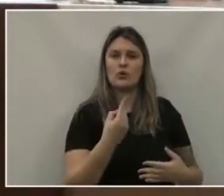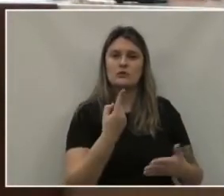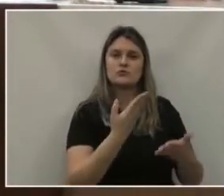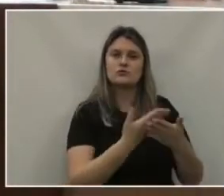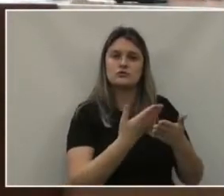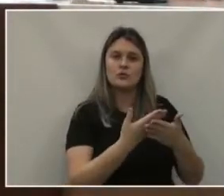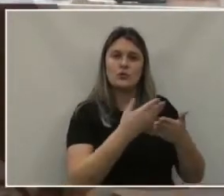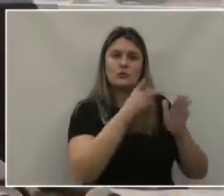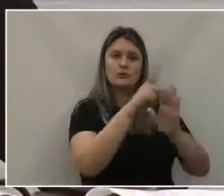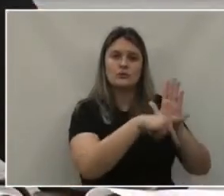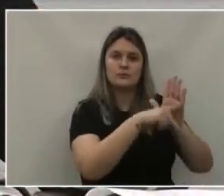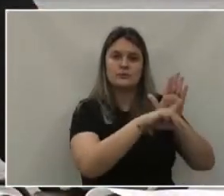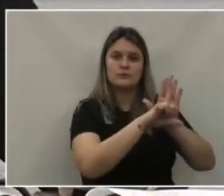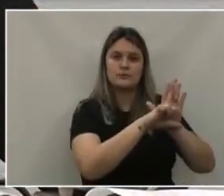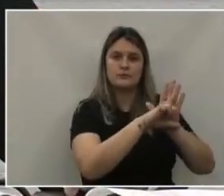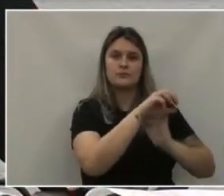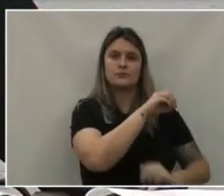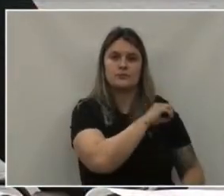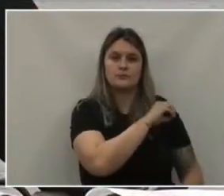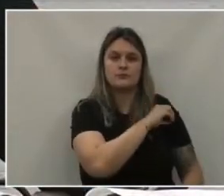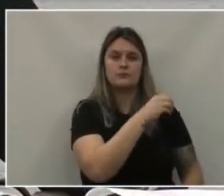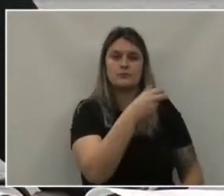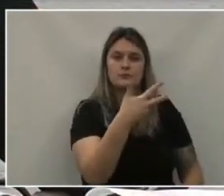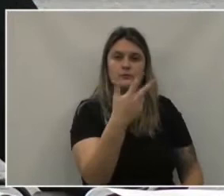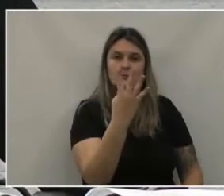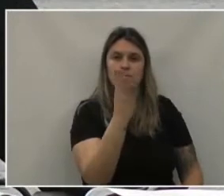o projeto de lei ordinária de número